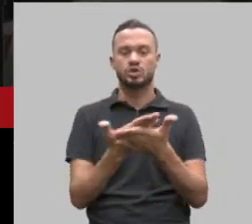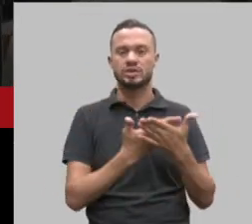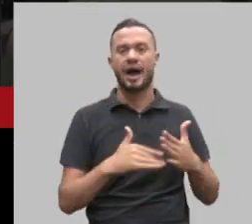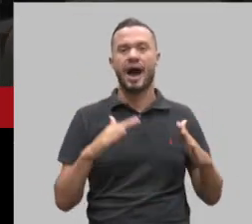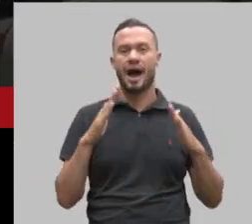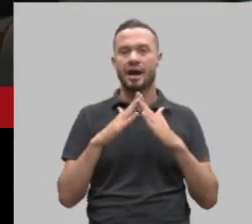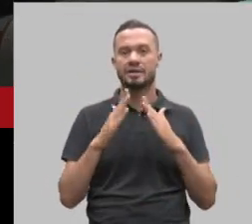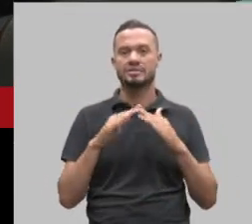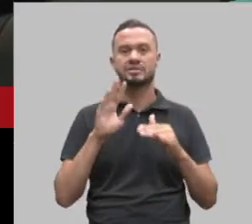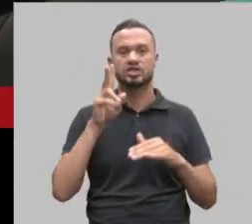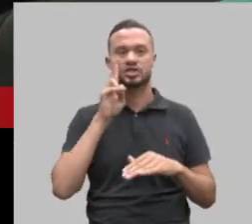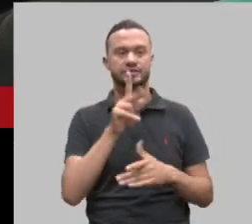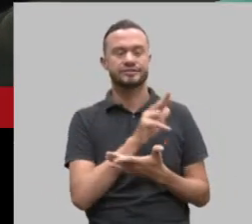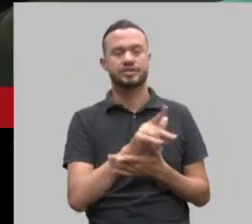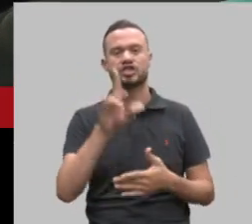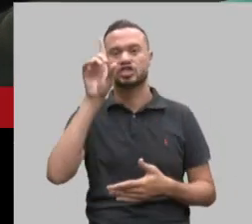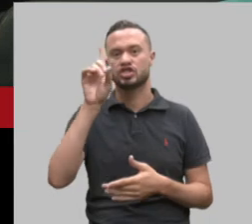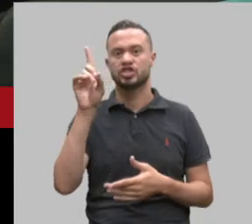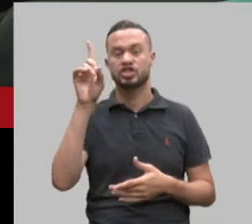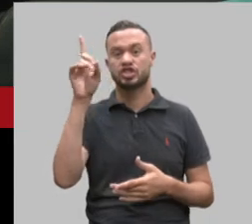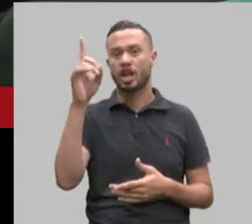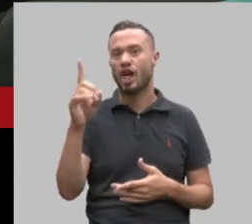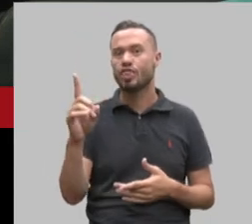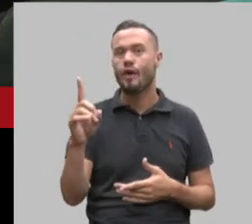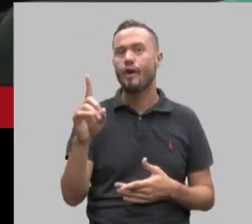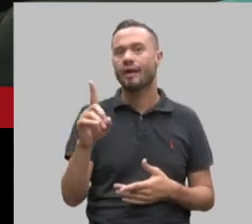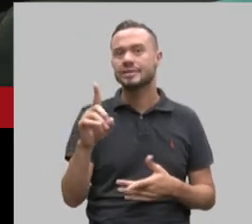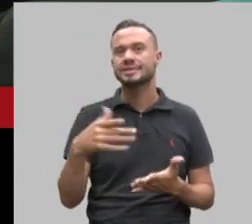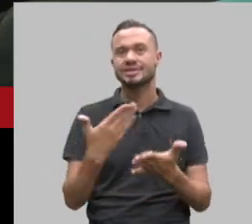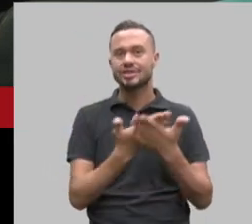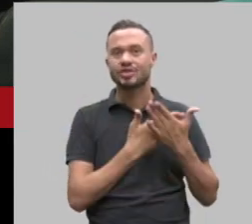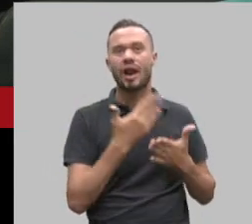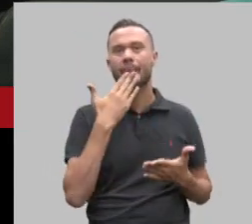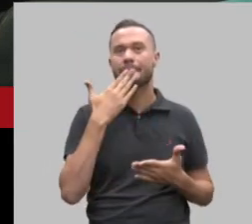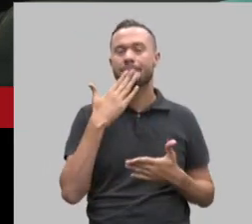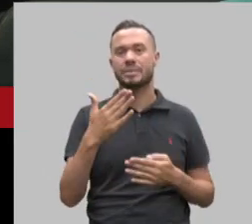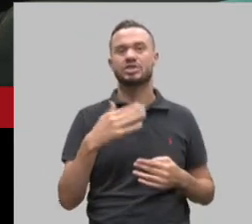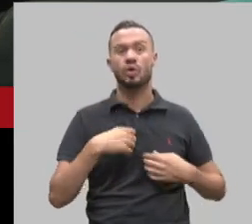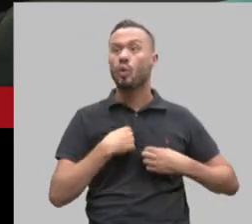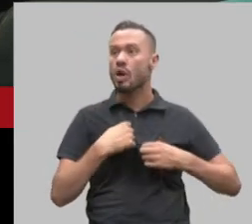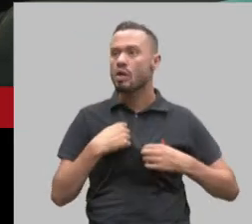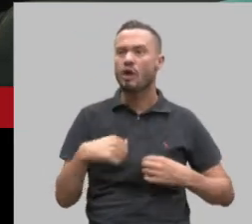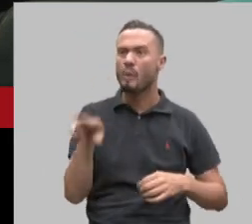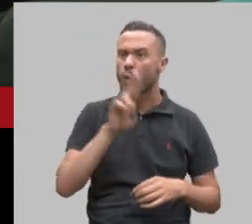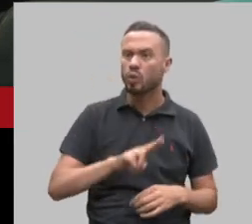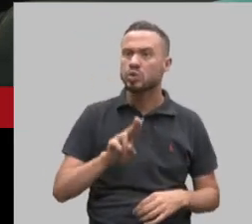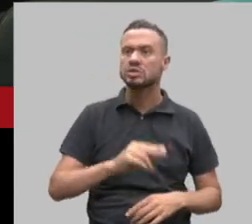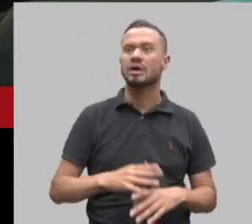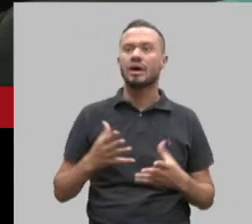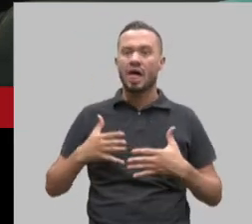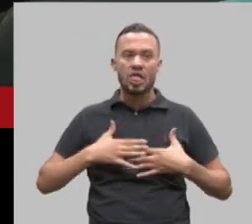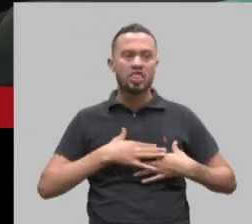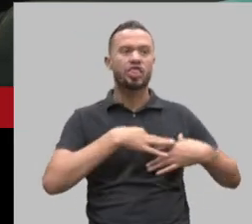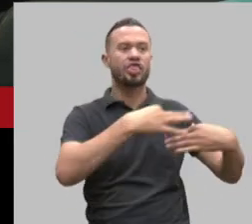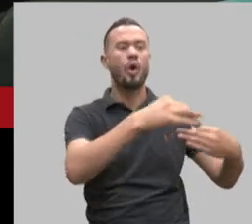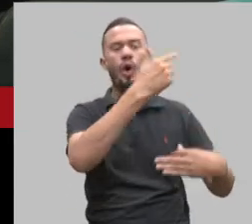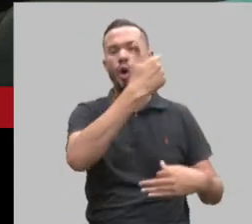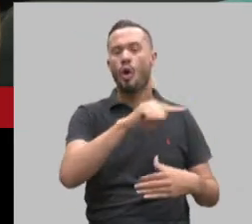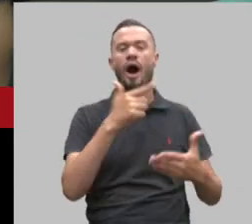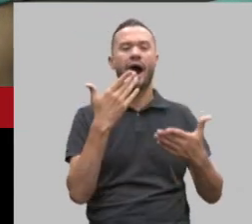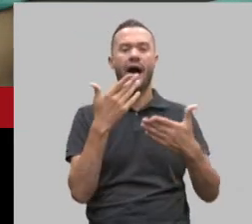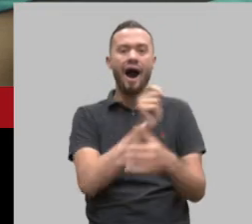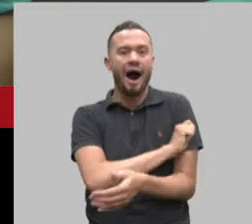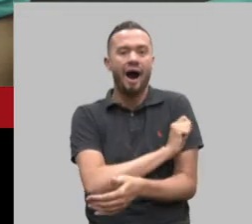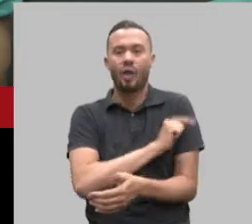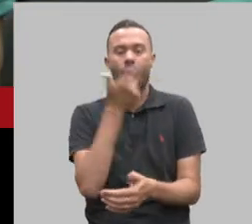a diretora da escola pedir pra gente uniformes que não serve mais na gente que nós não estamos mais usando para doar para alunos que não tem condição de